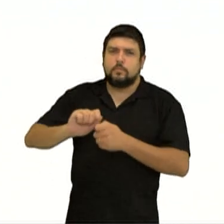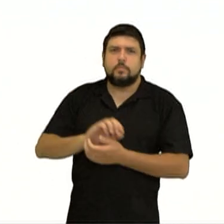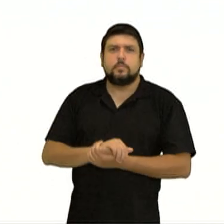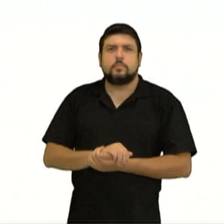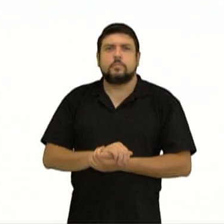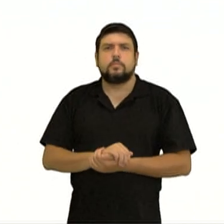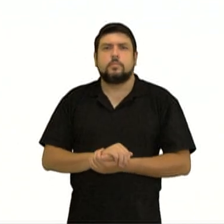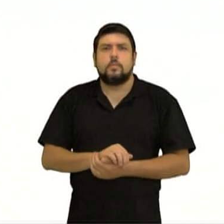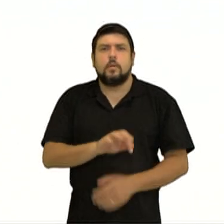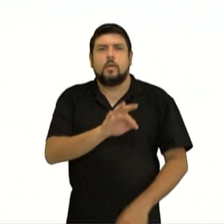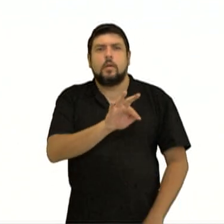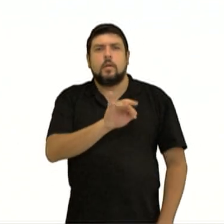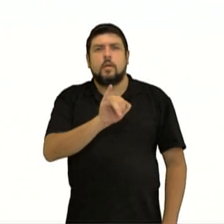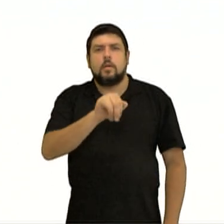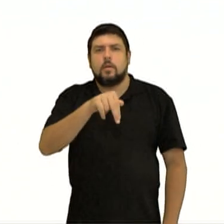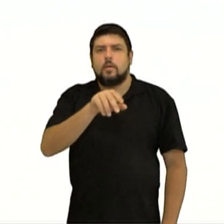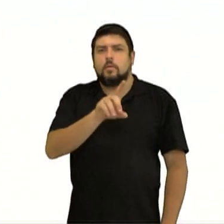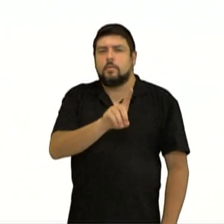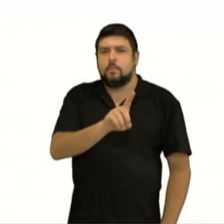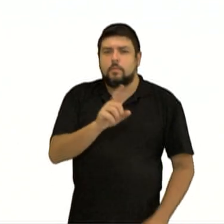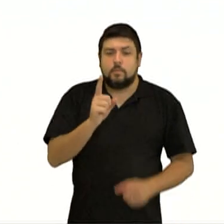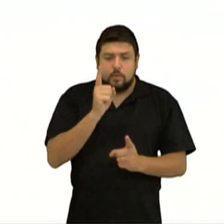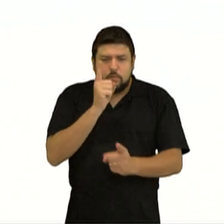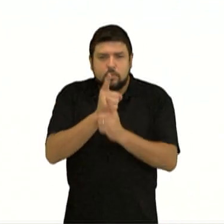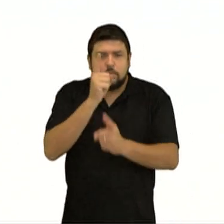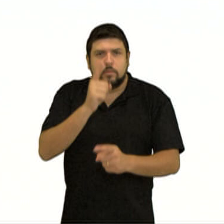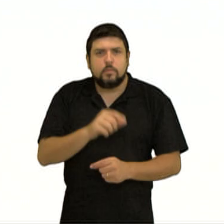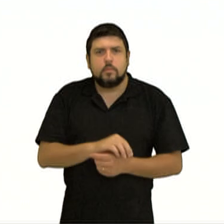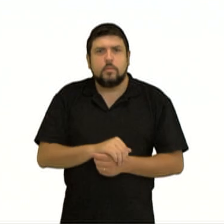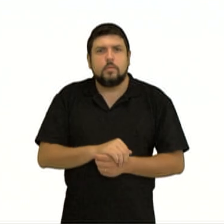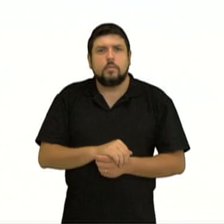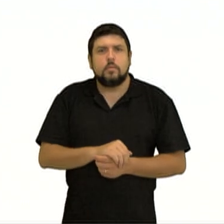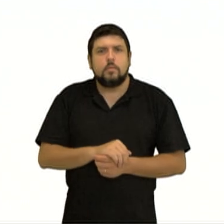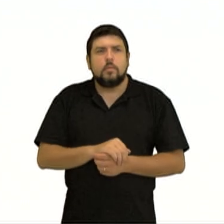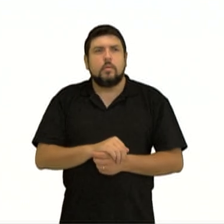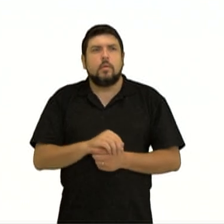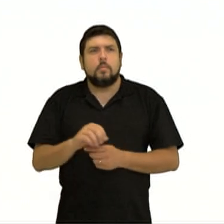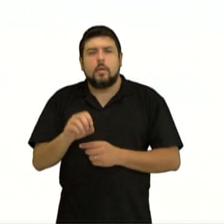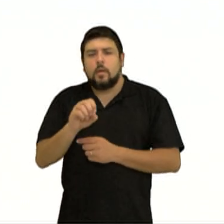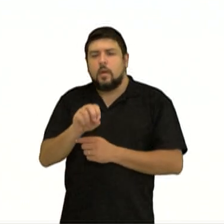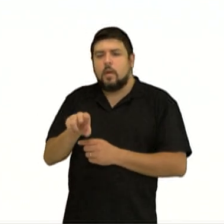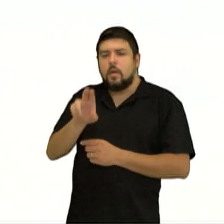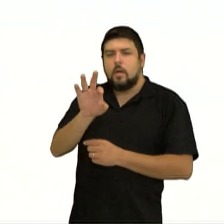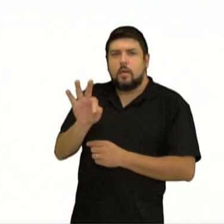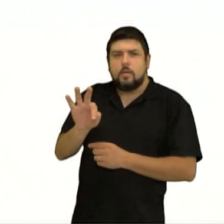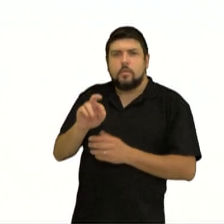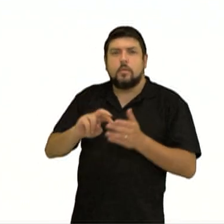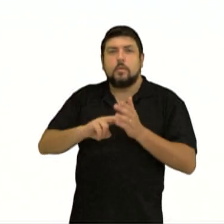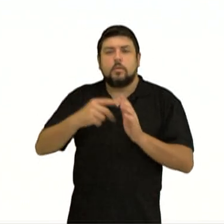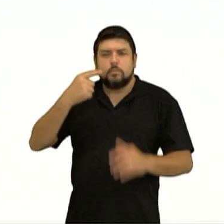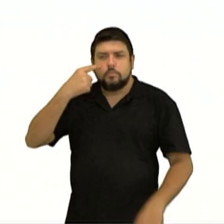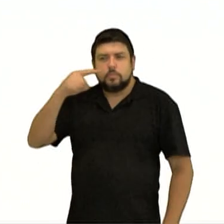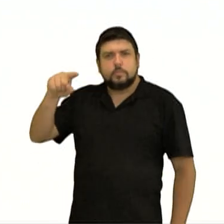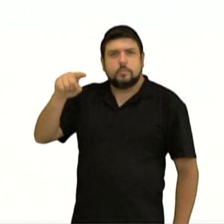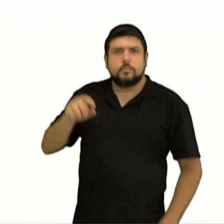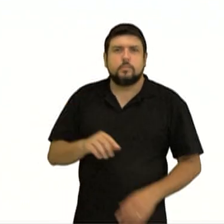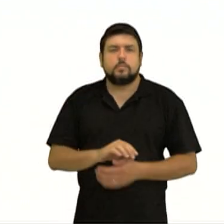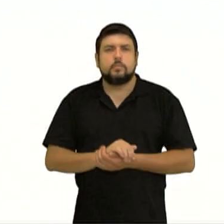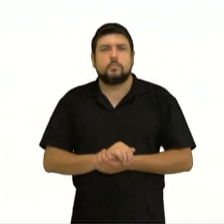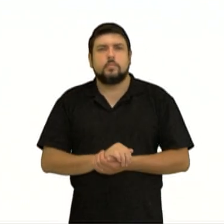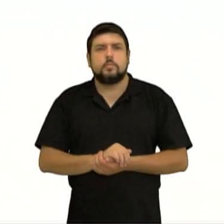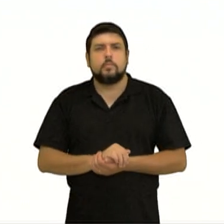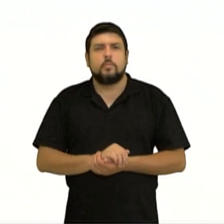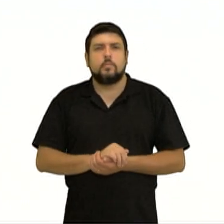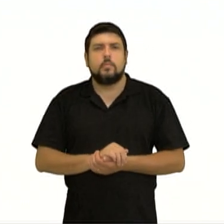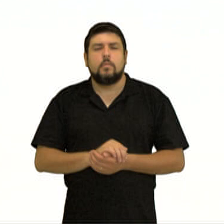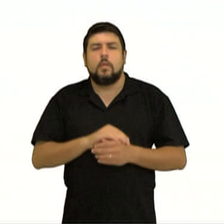Find, achar. Find out, descobrir. E por aí vai. Quero dizer também que existe a possibilidade de você ter